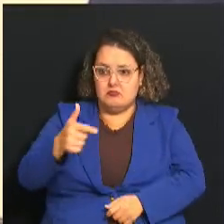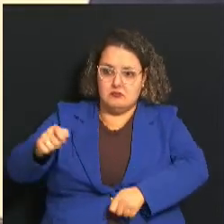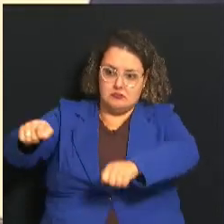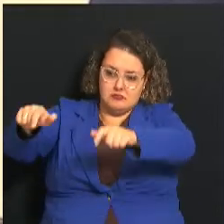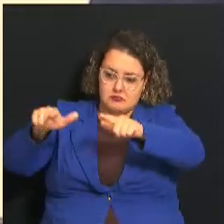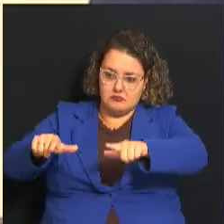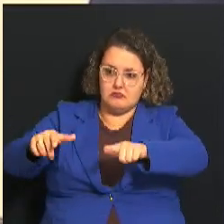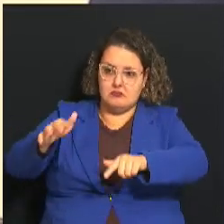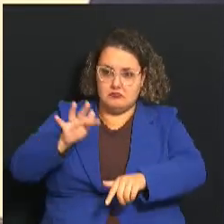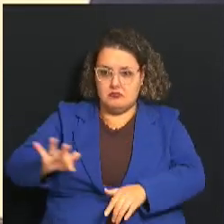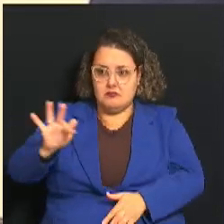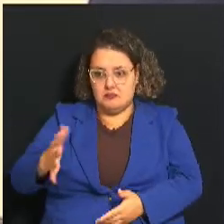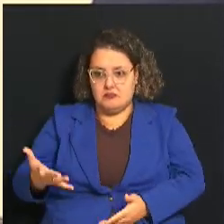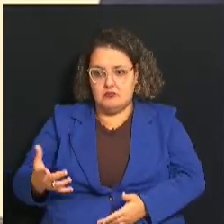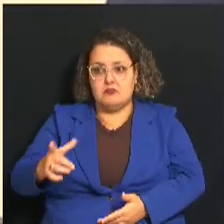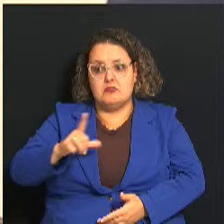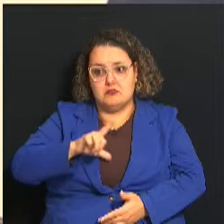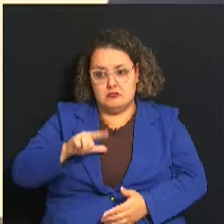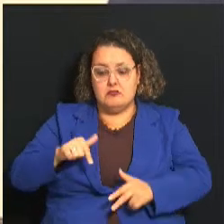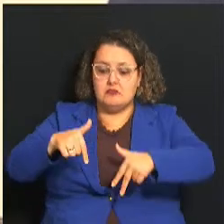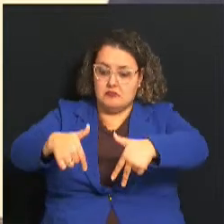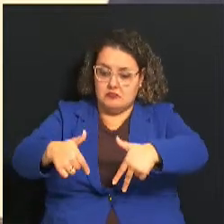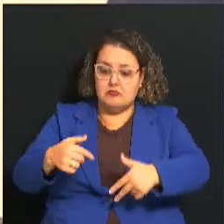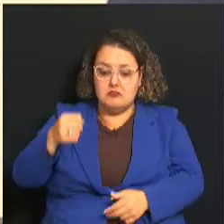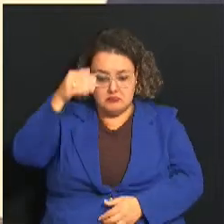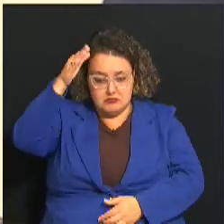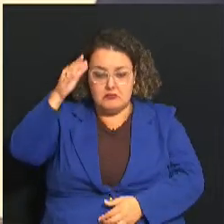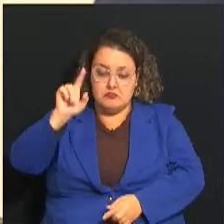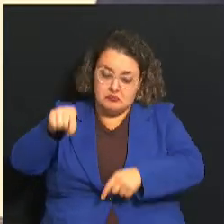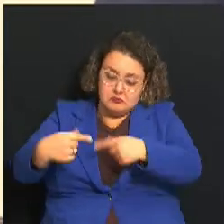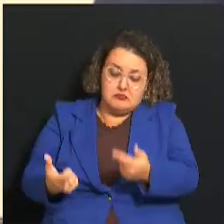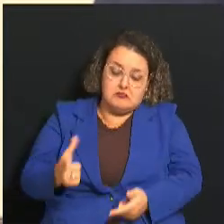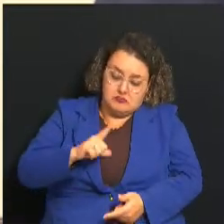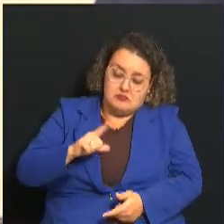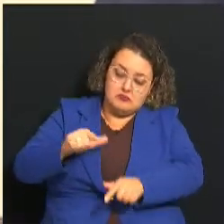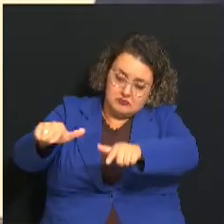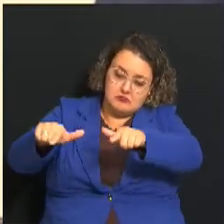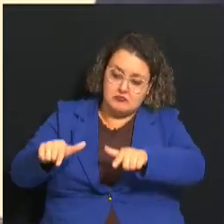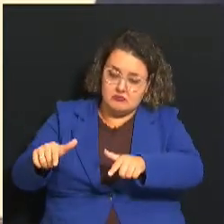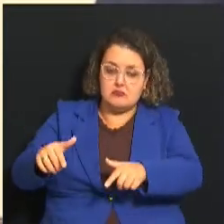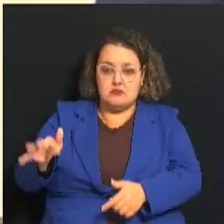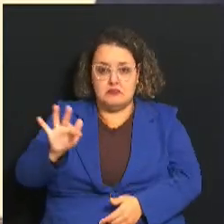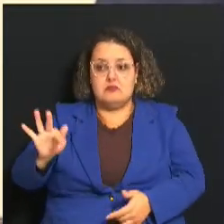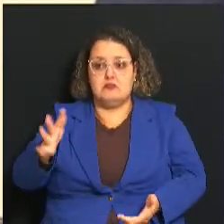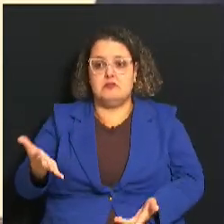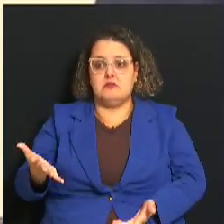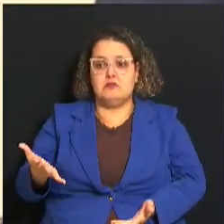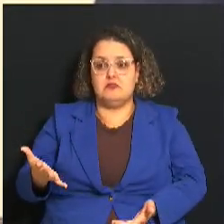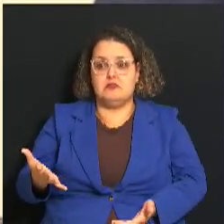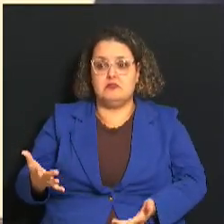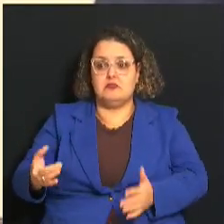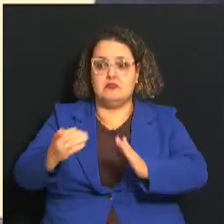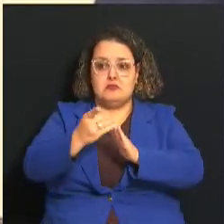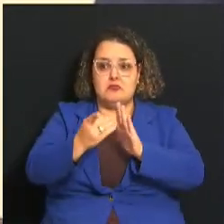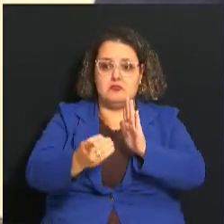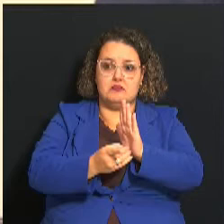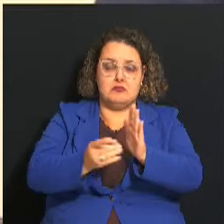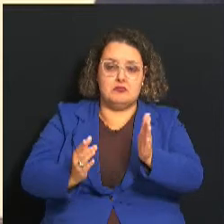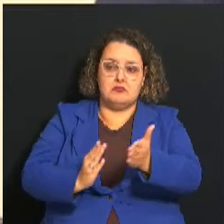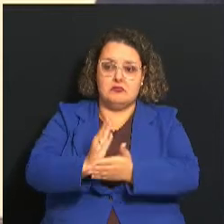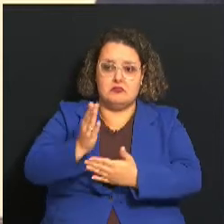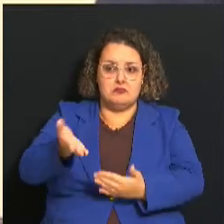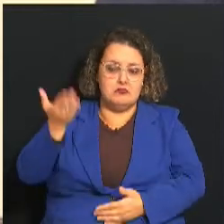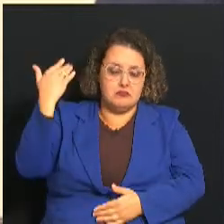sabedoria, conhecimento, militância do que outros. Agora, reproduzir aqui o que está no decreto que foi aprovado lá atrás. O